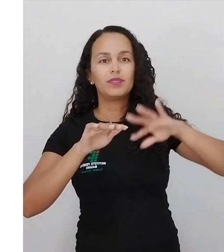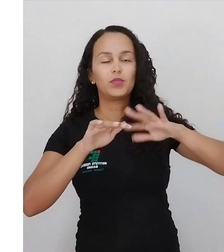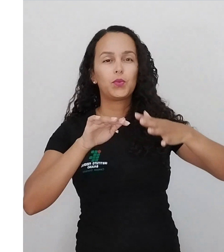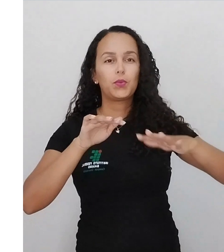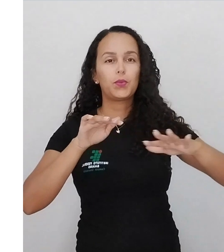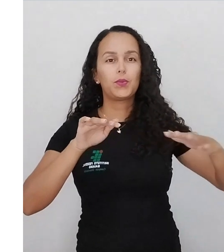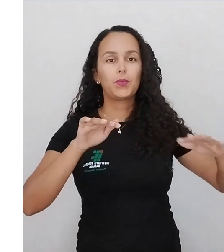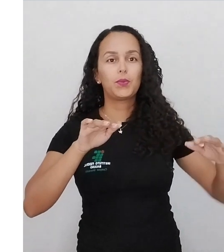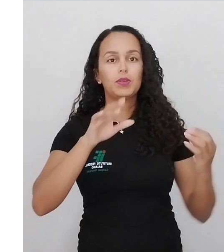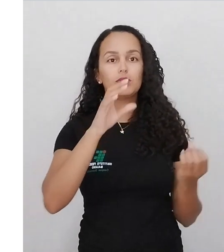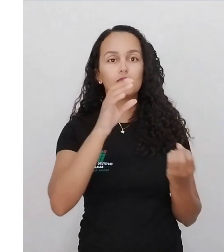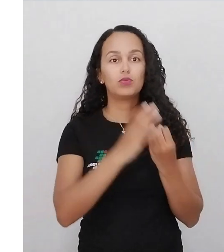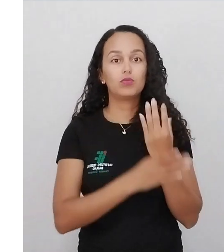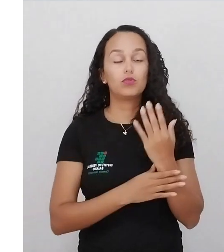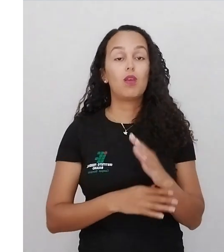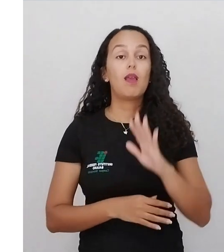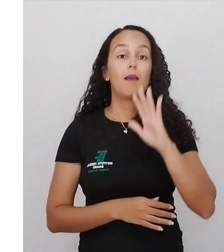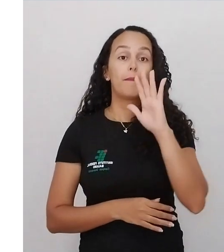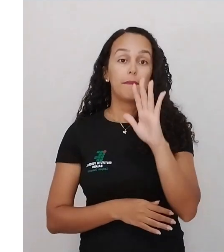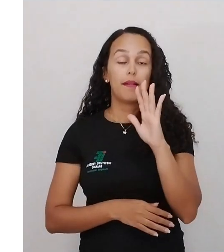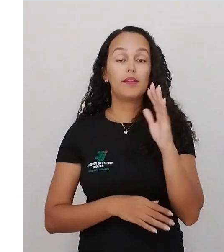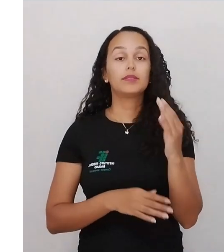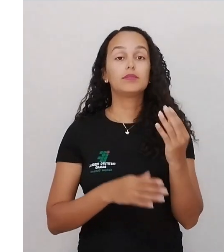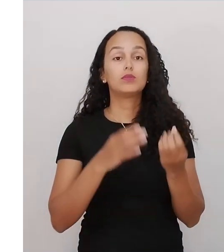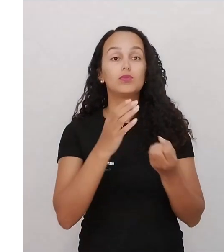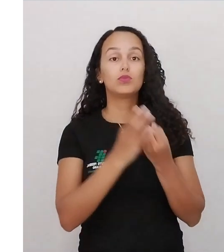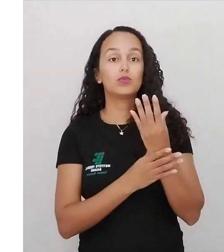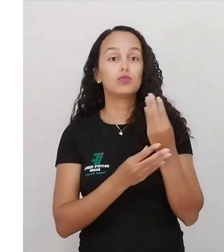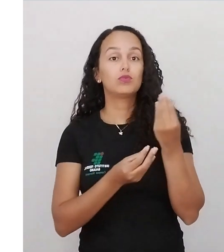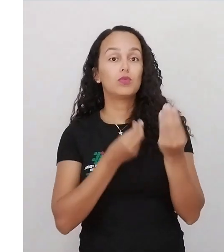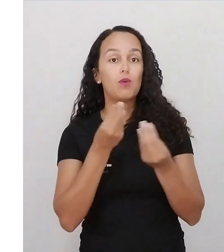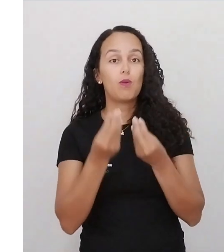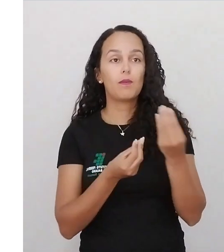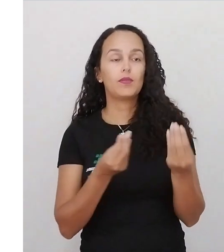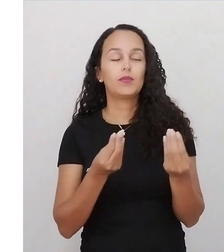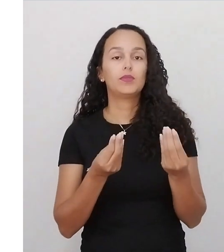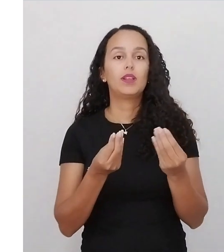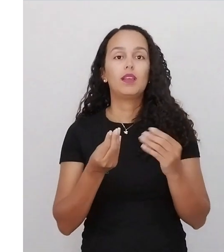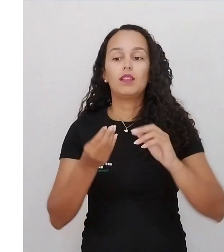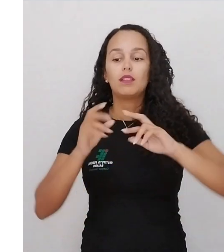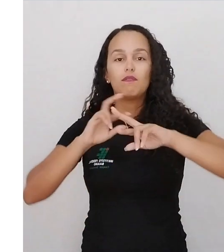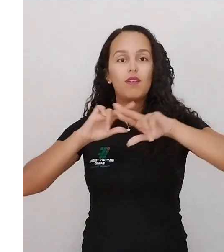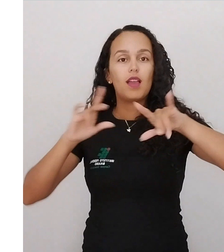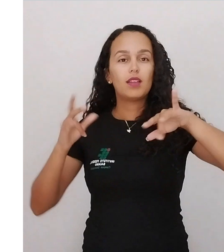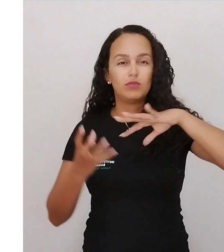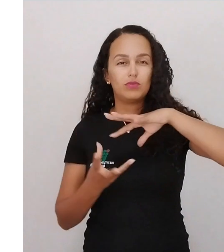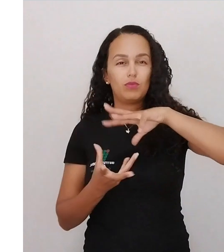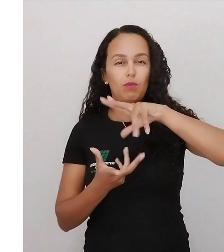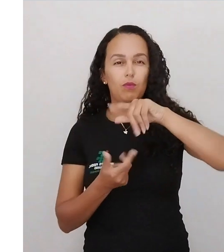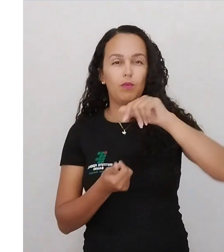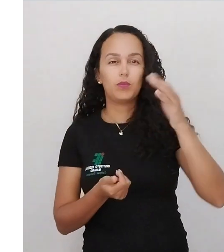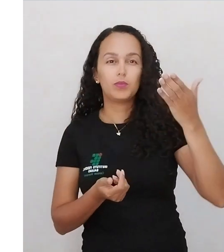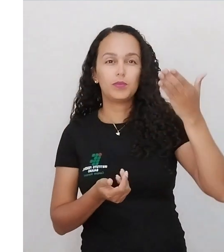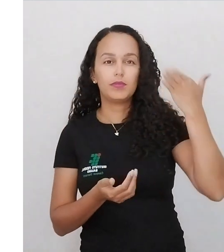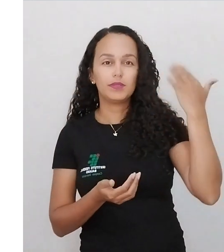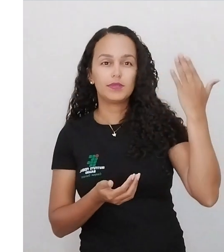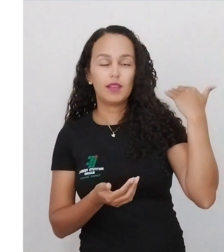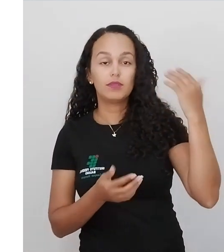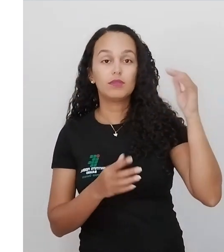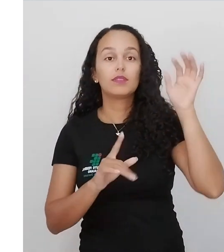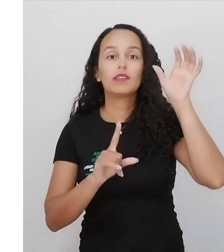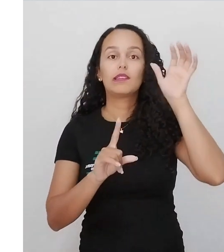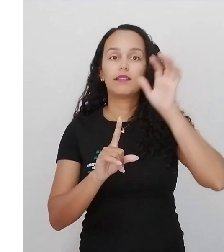da combinação, né, das condições da Terra para com